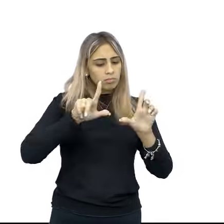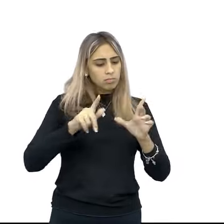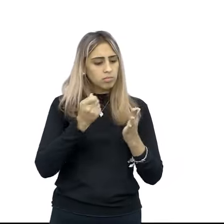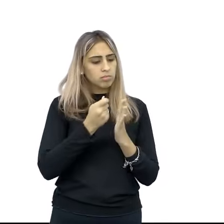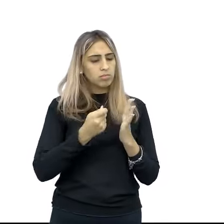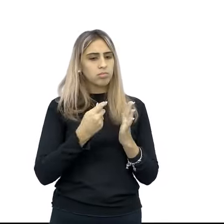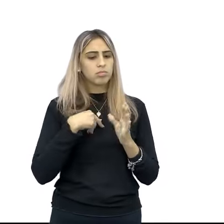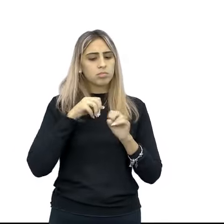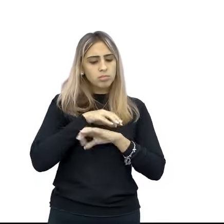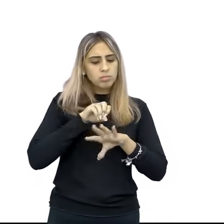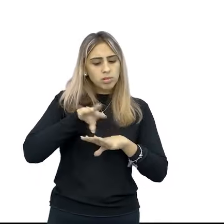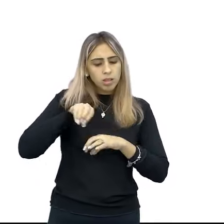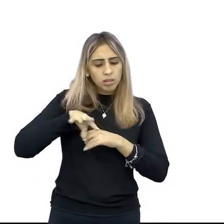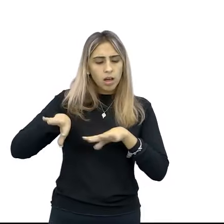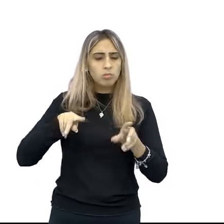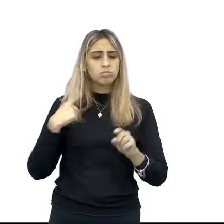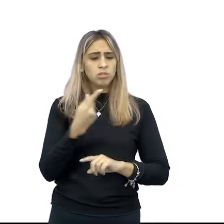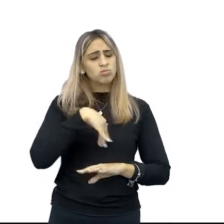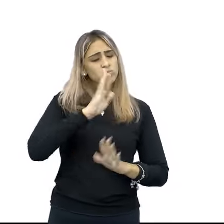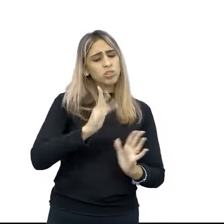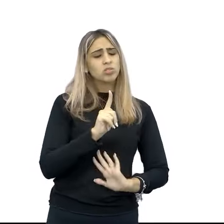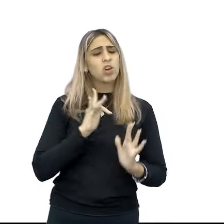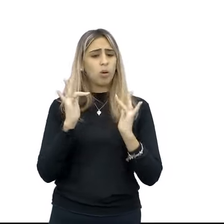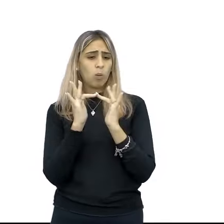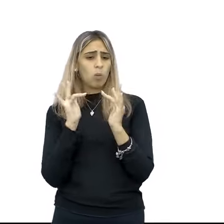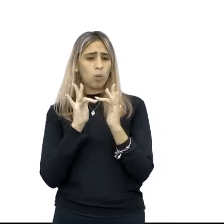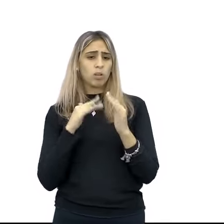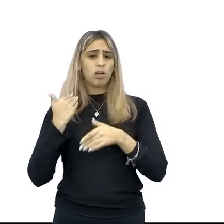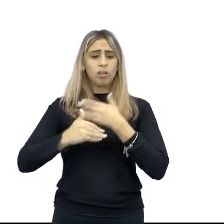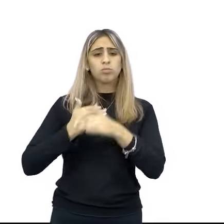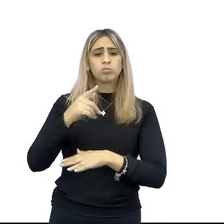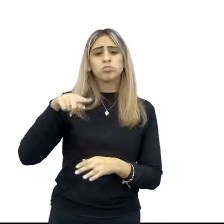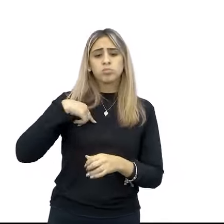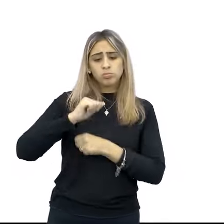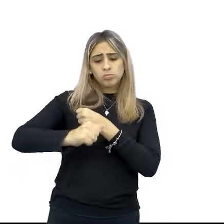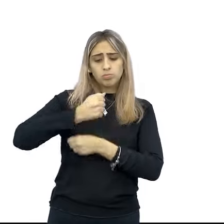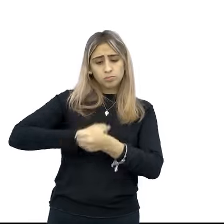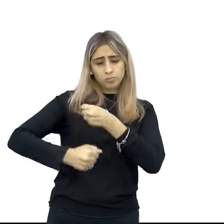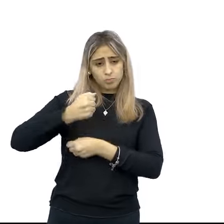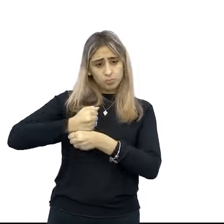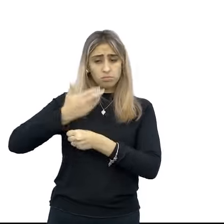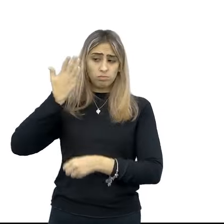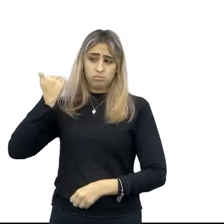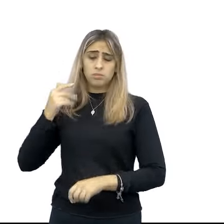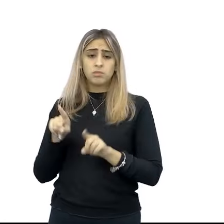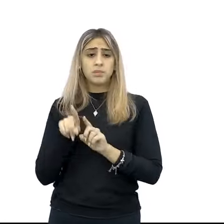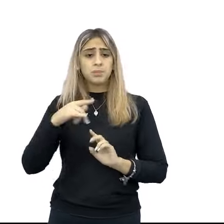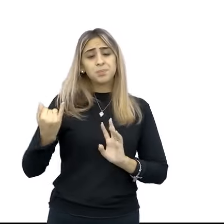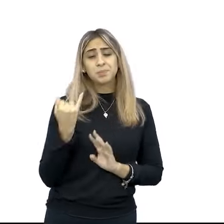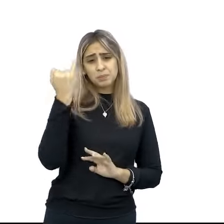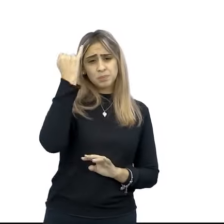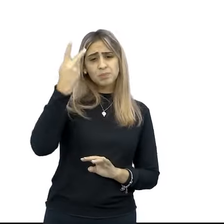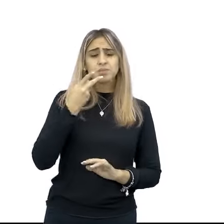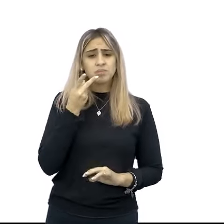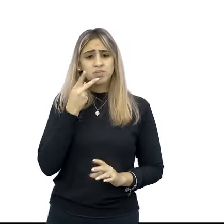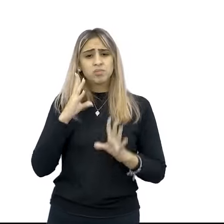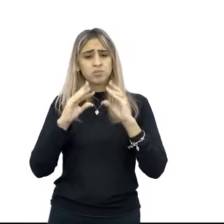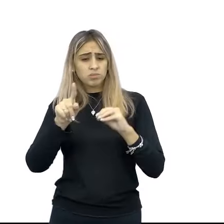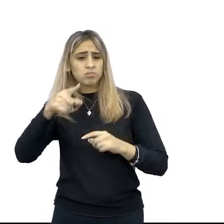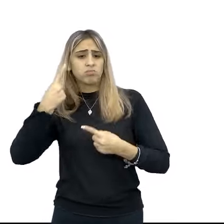recados, que eles já tiveram contato nos anos anteriores. Então, é importante levantar toda